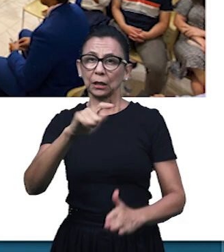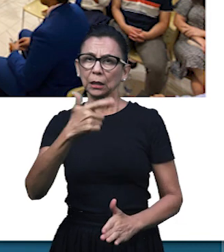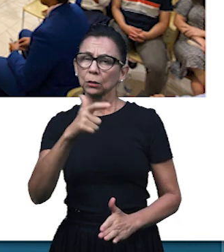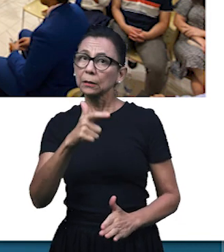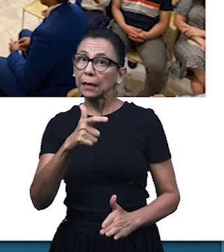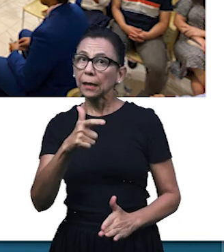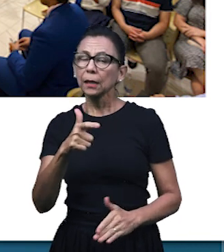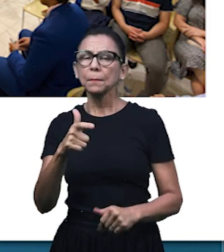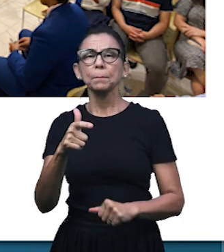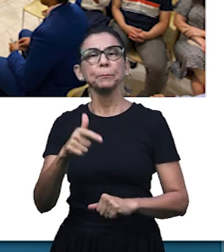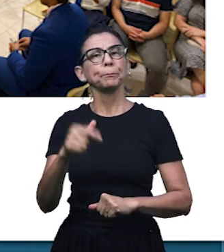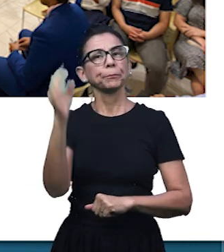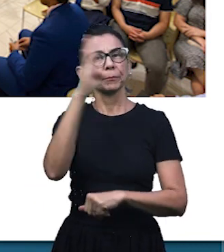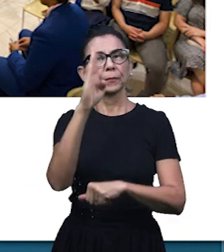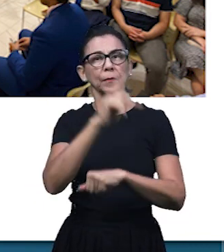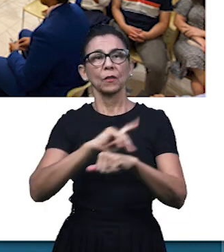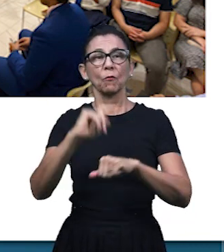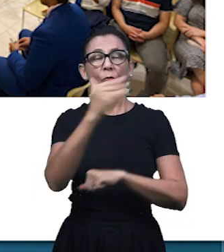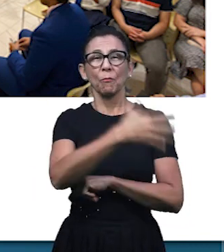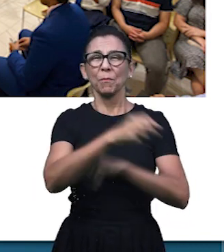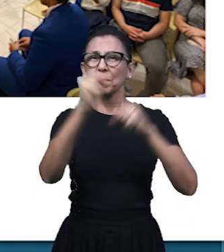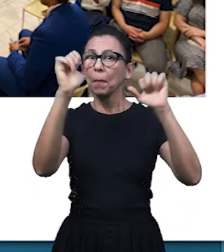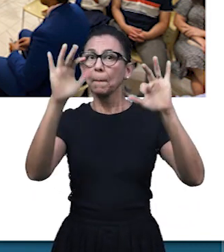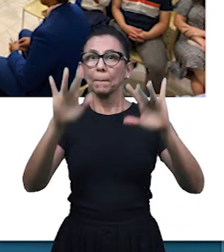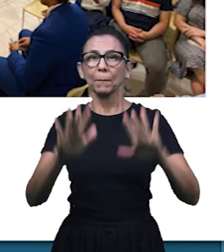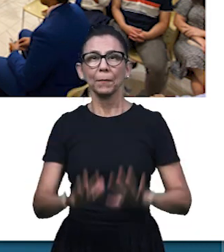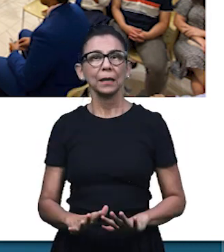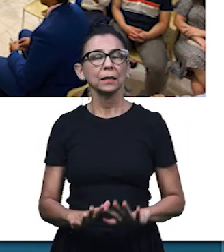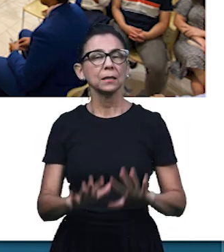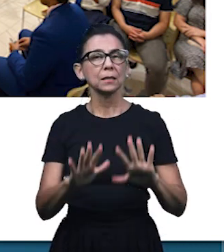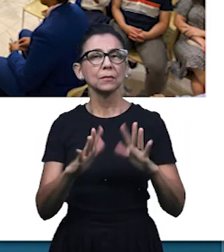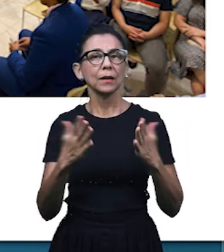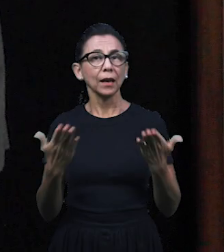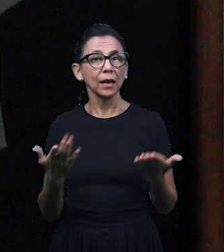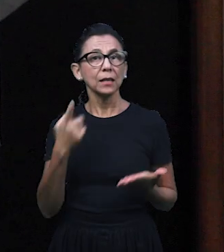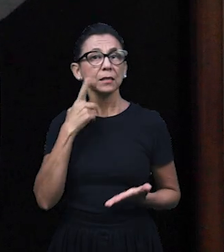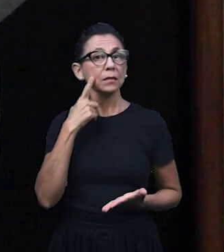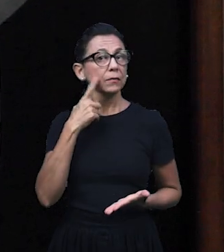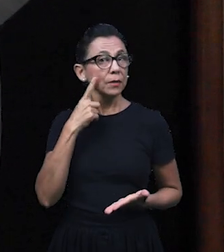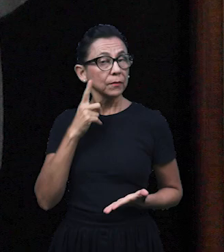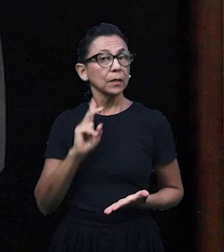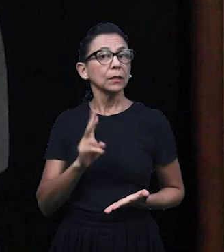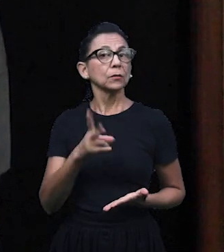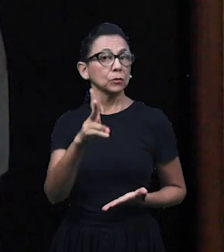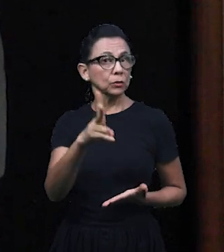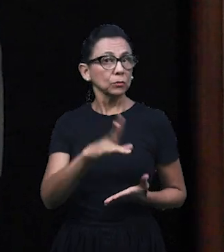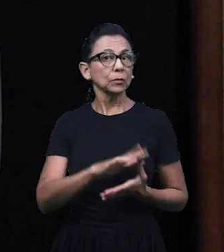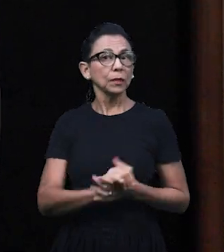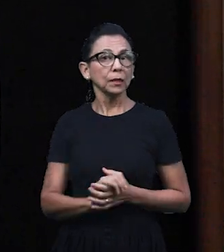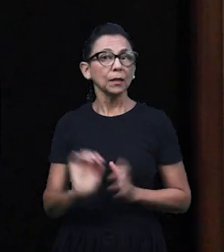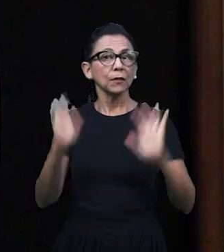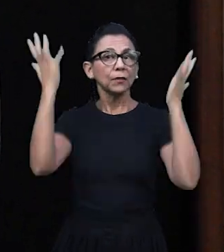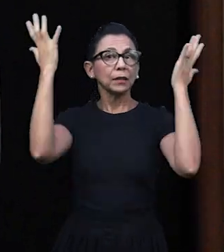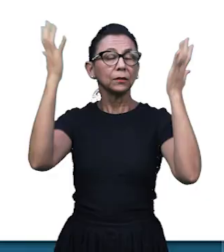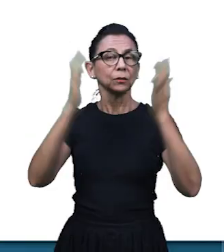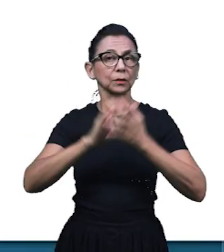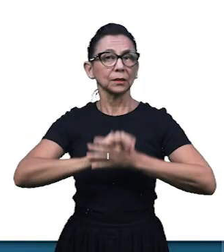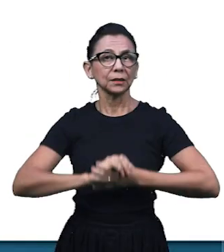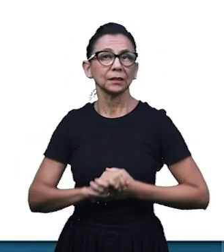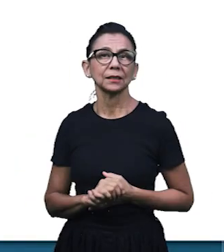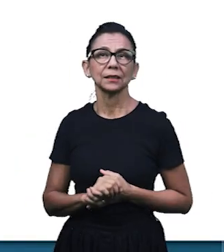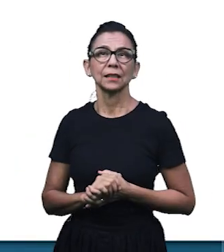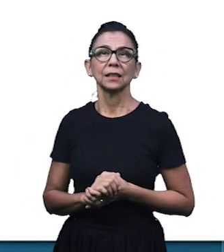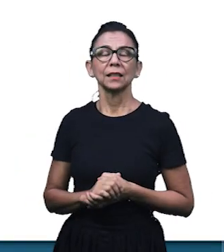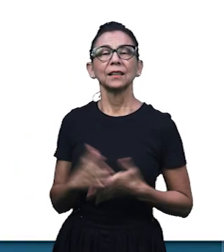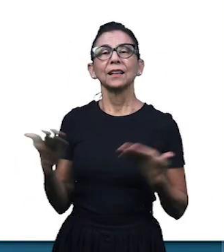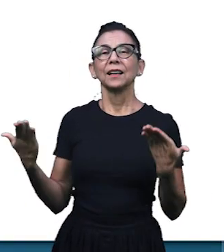e no exterior tem sido uma bênção. Nós temos muitos eventos, você vai ver ainda nessa edição. Agora a gente vai para uma